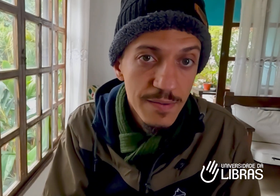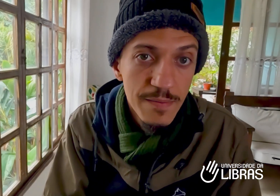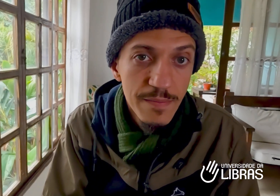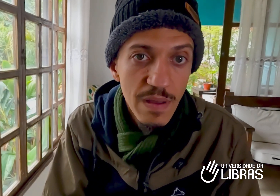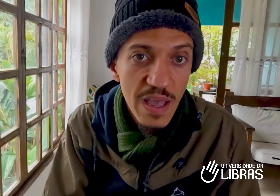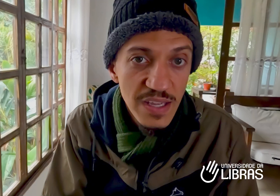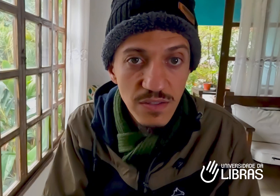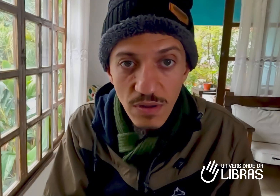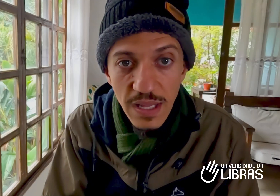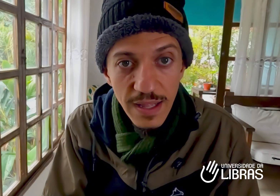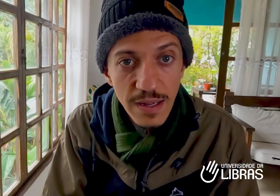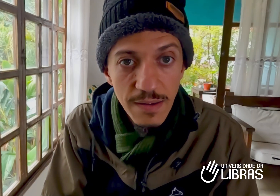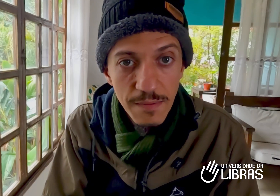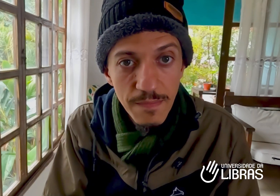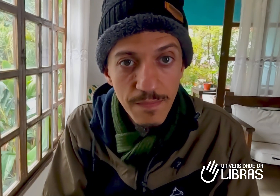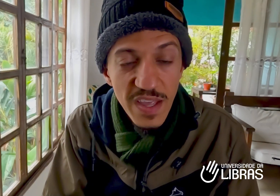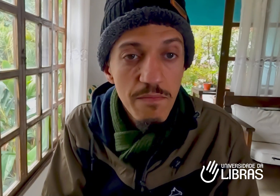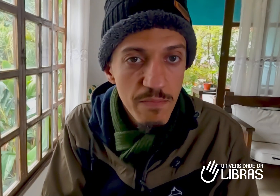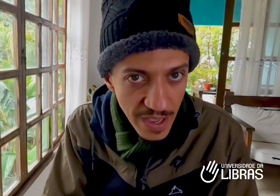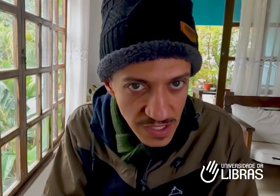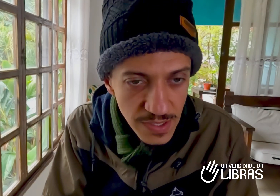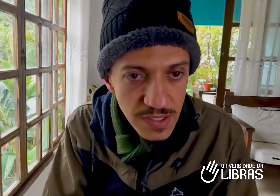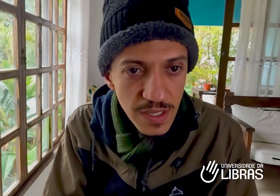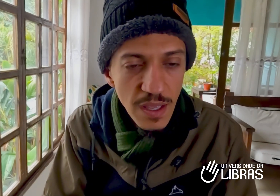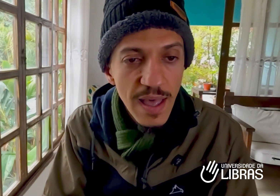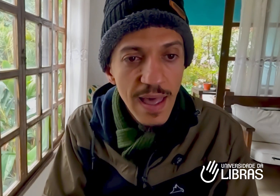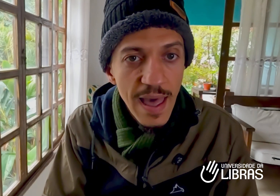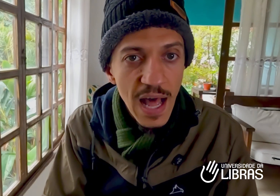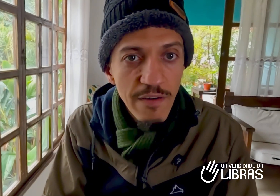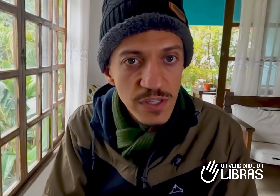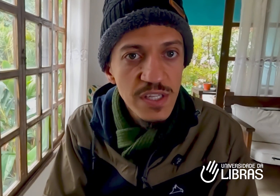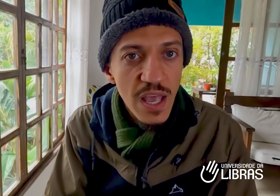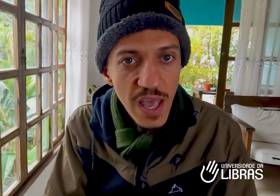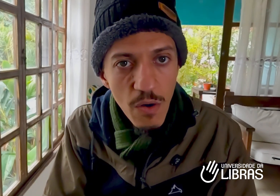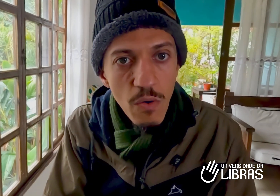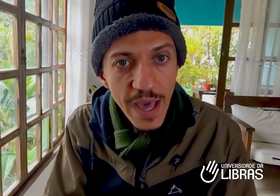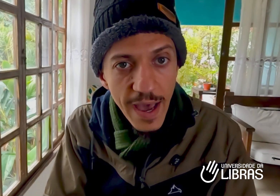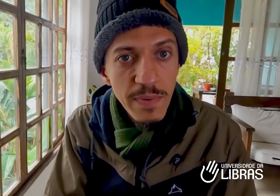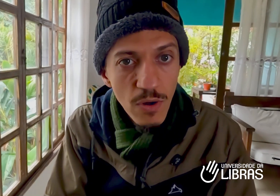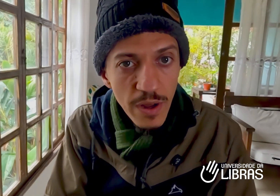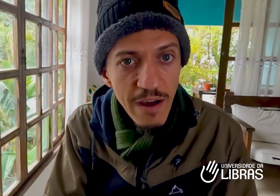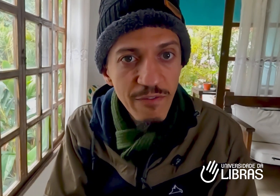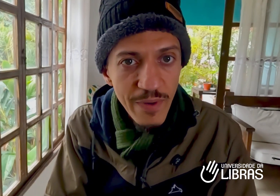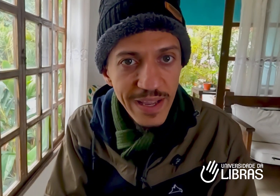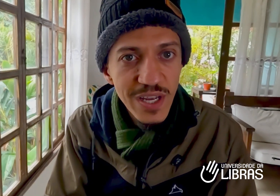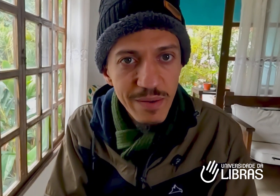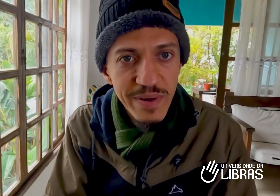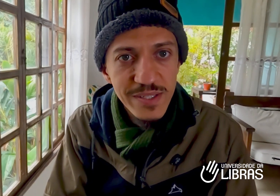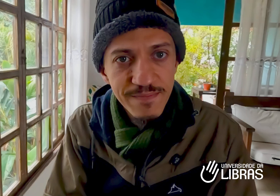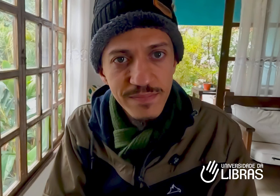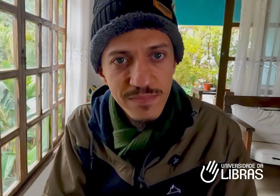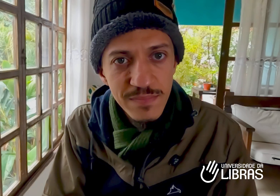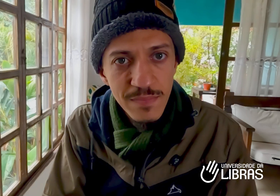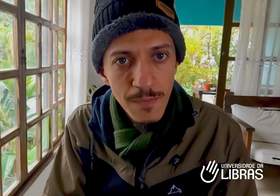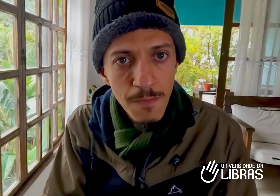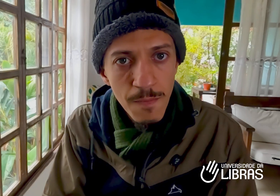esgotada. Esgotada. E mesmo assim, ela falou assim, eu quero me tornar fluente em